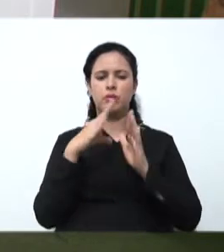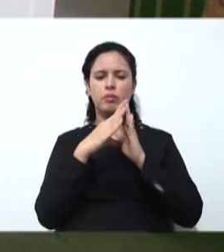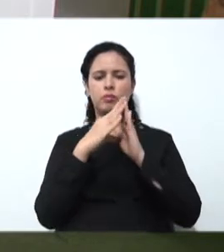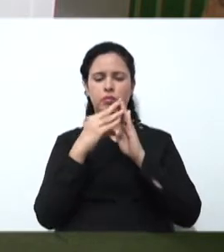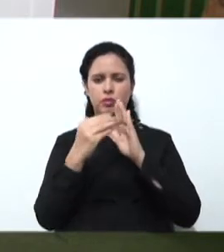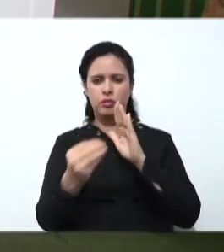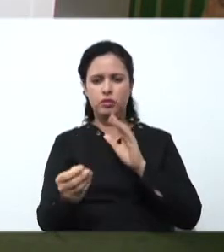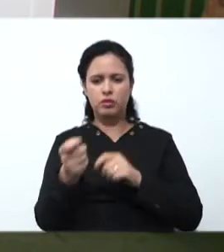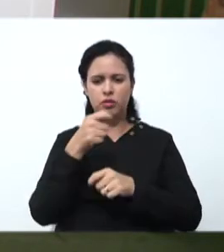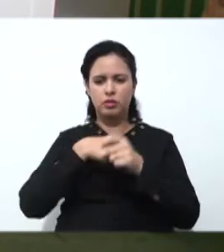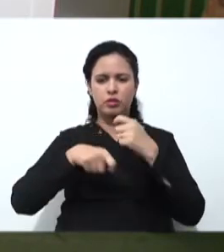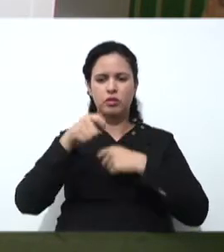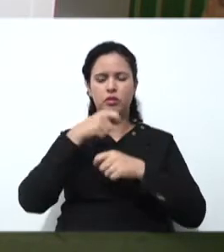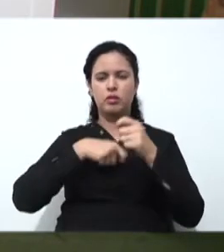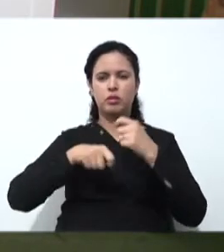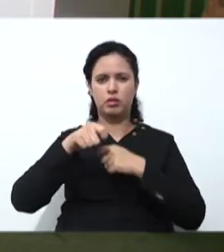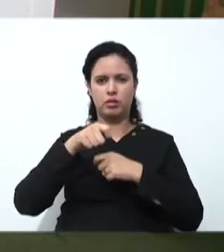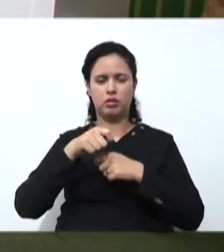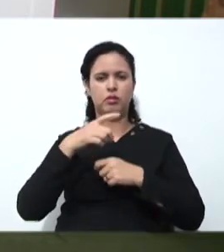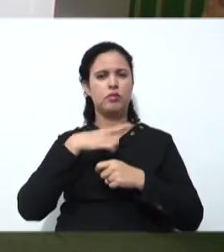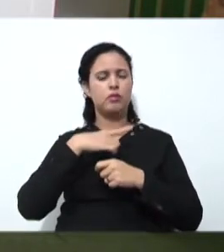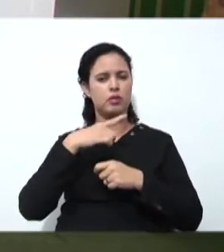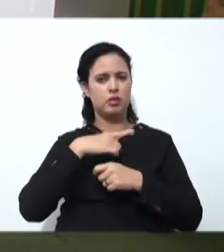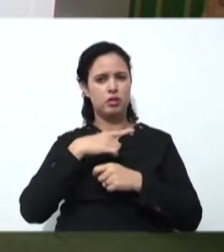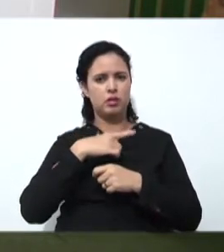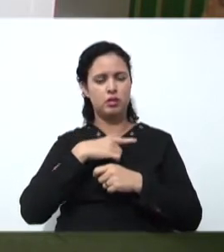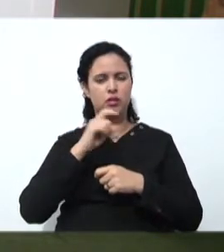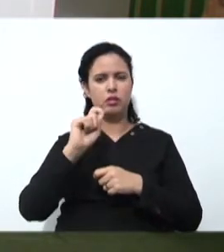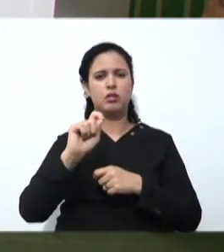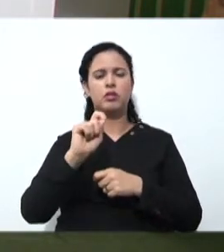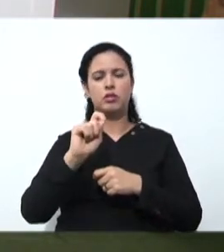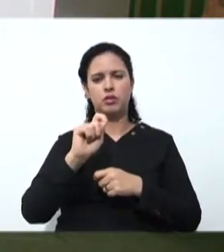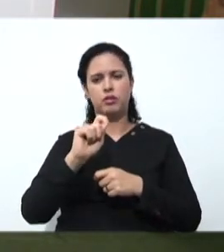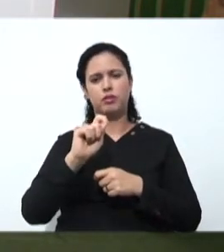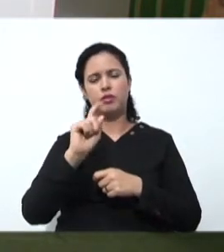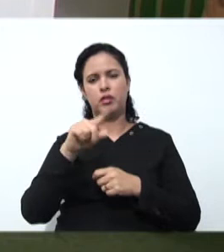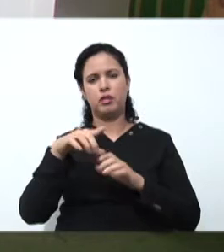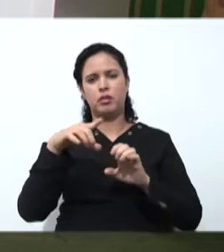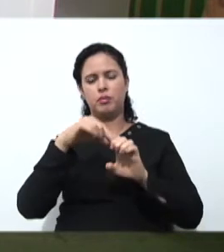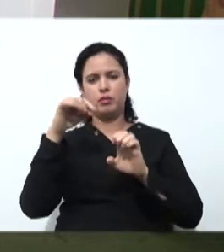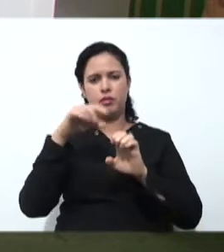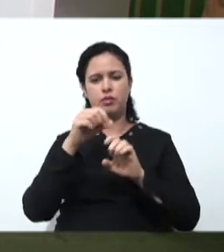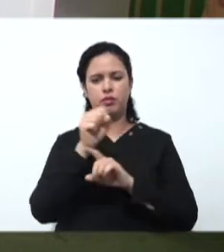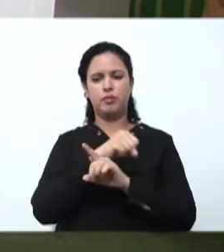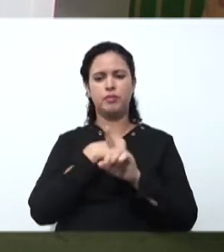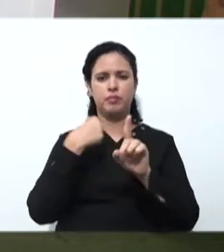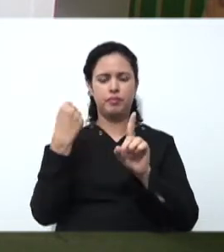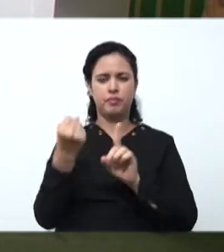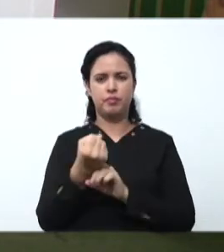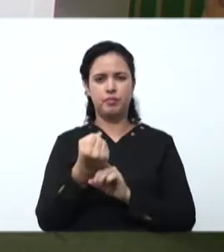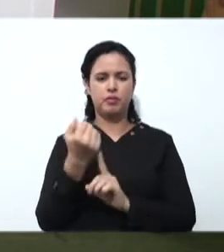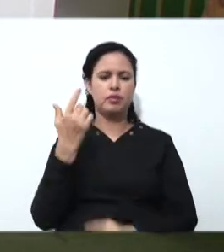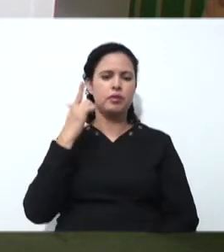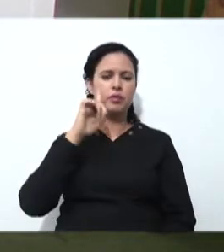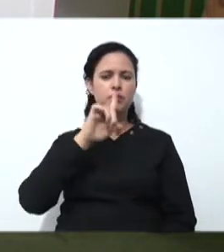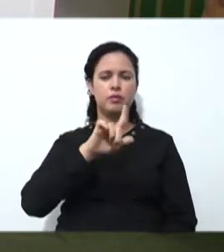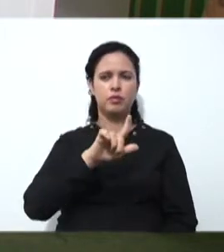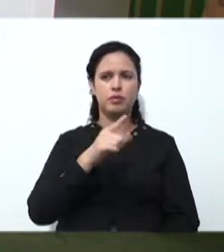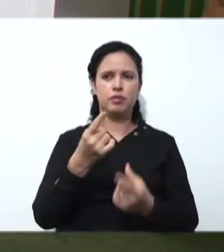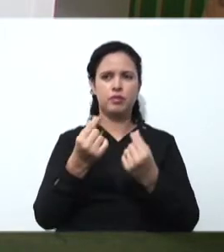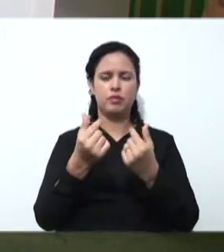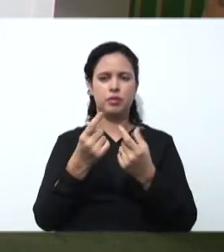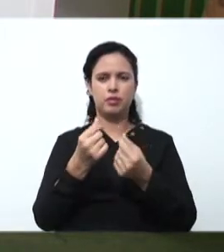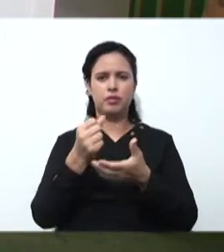de negócio onde a gente vai ter o que? Empreendedores sociais. Ele vai estar ali também conseguindo angariar recursos